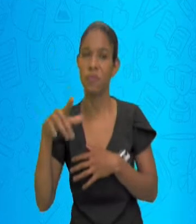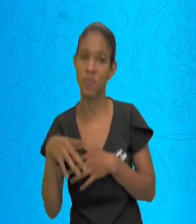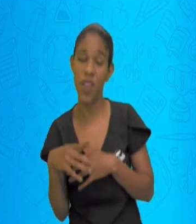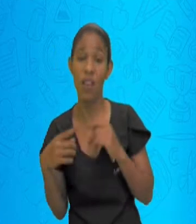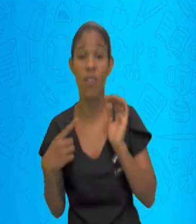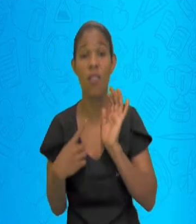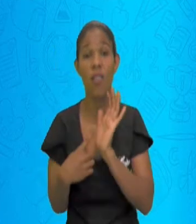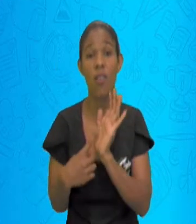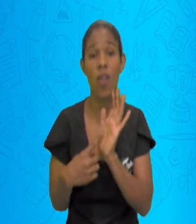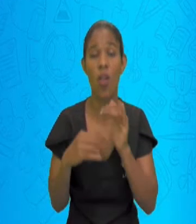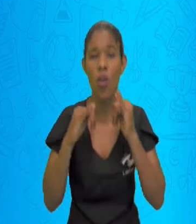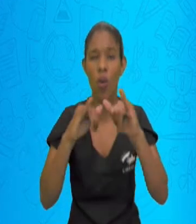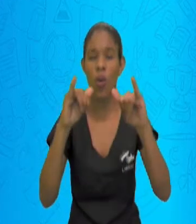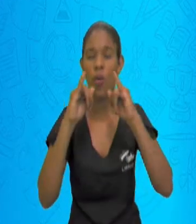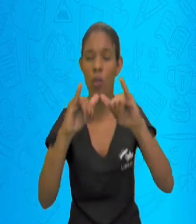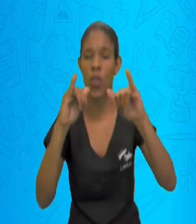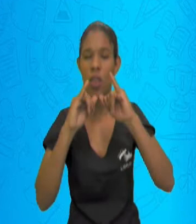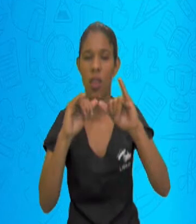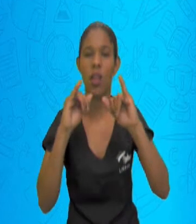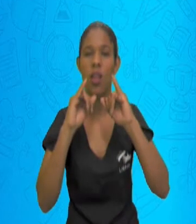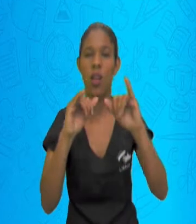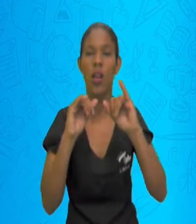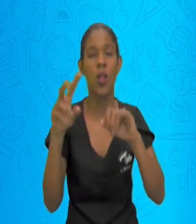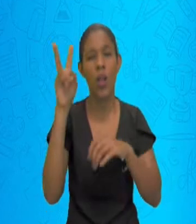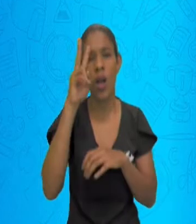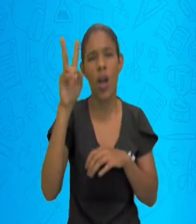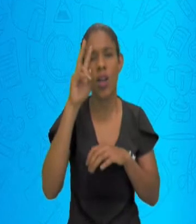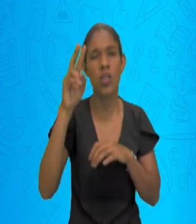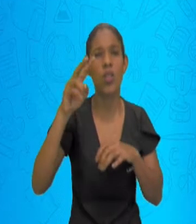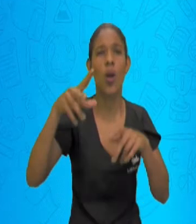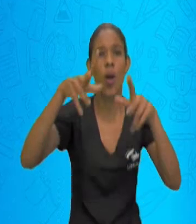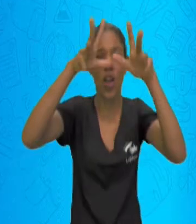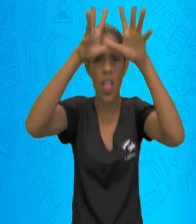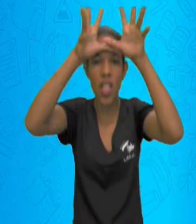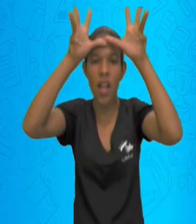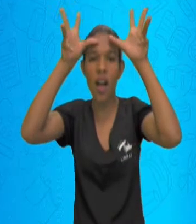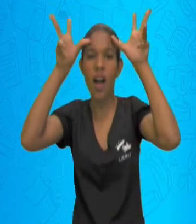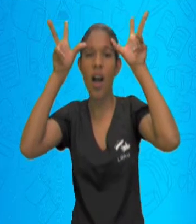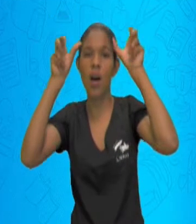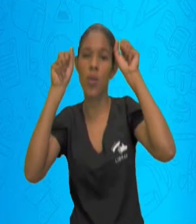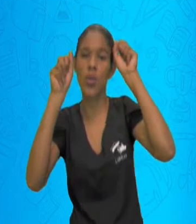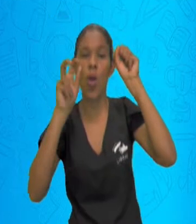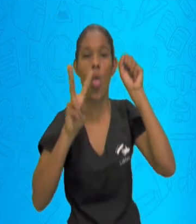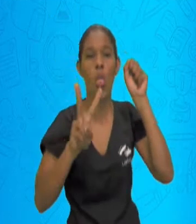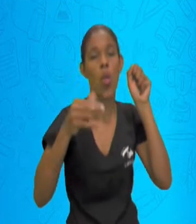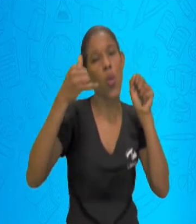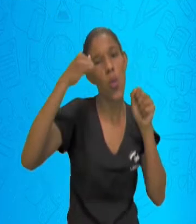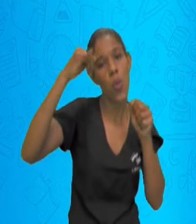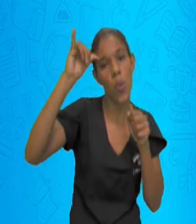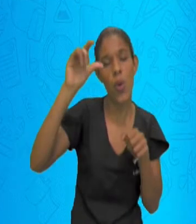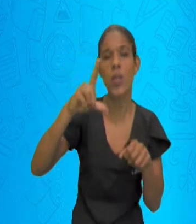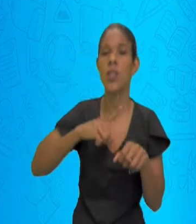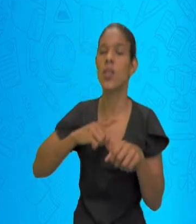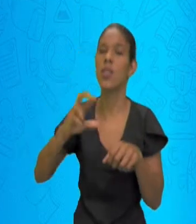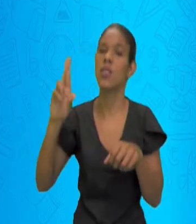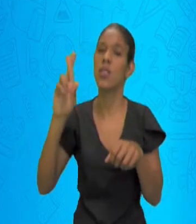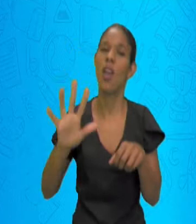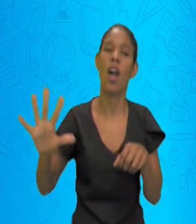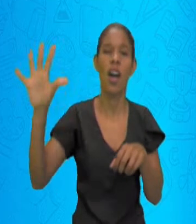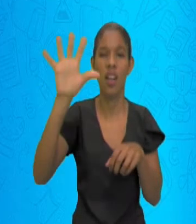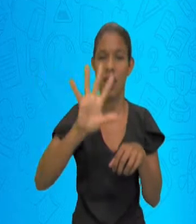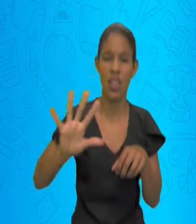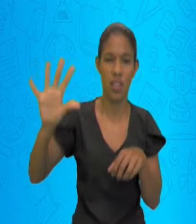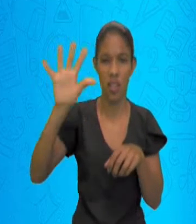história da Amazônia, de 2 bois que tinham naquela comunidade, que tinham naquela região, e a história veio